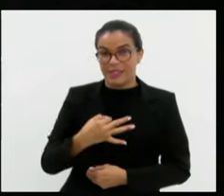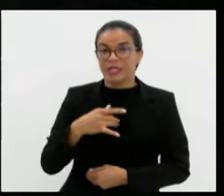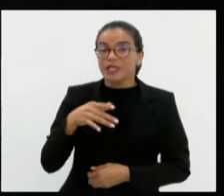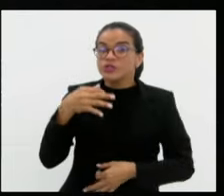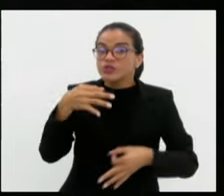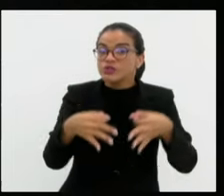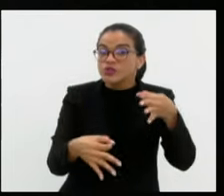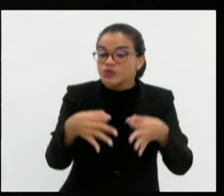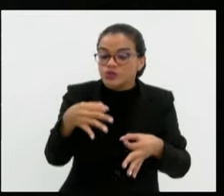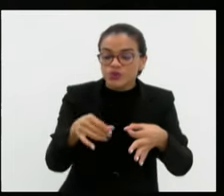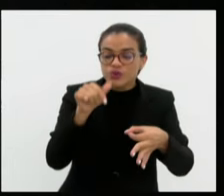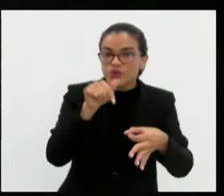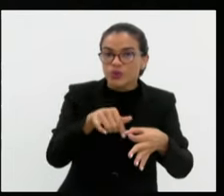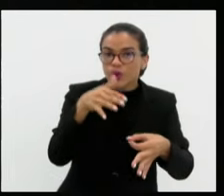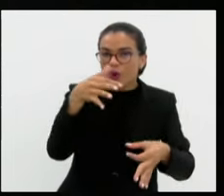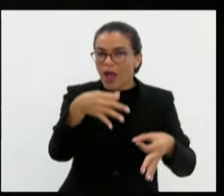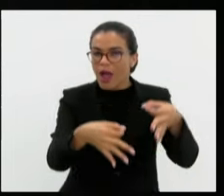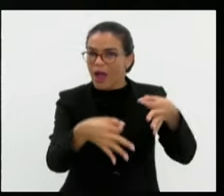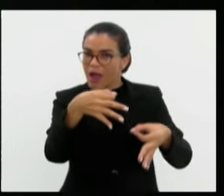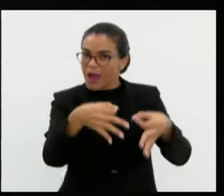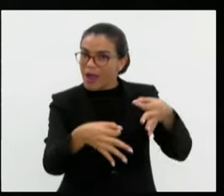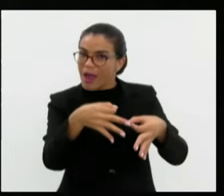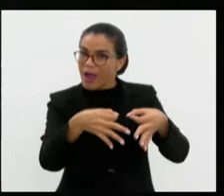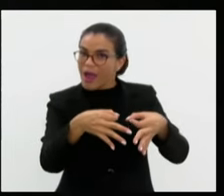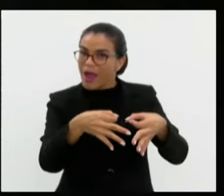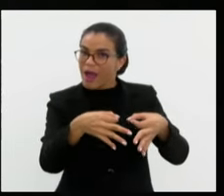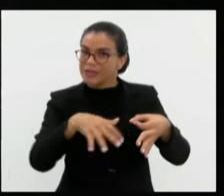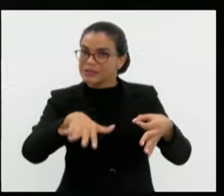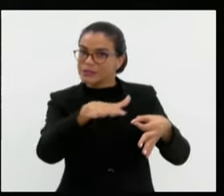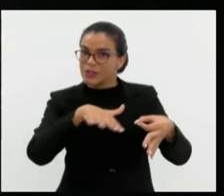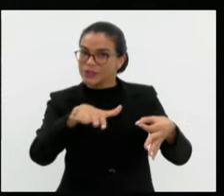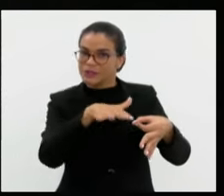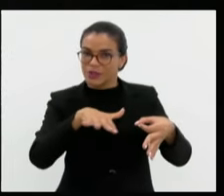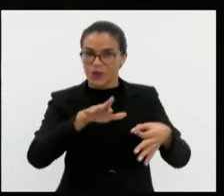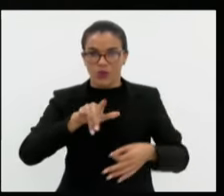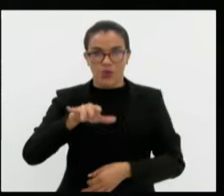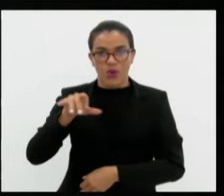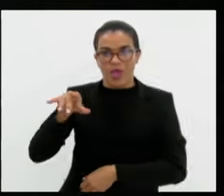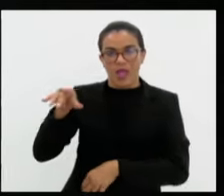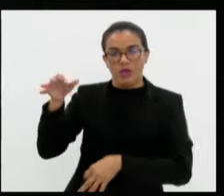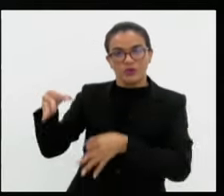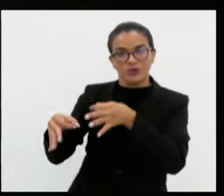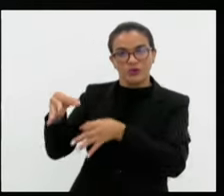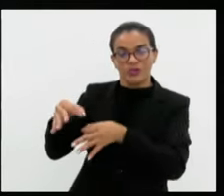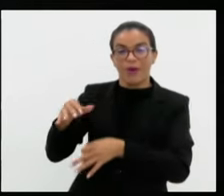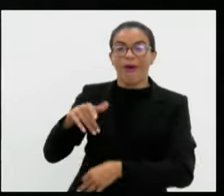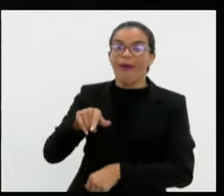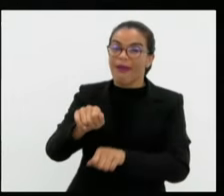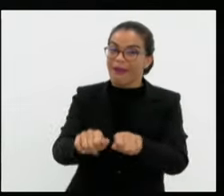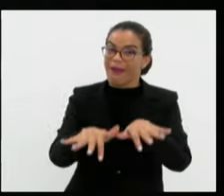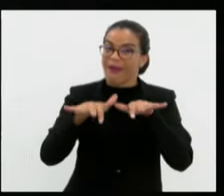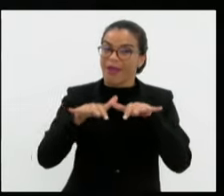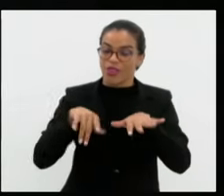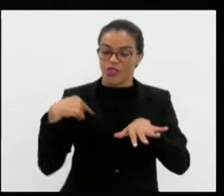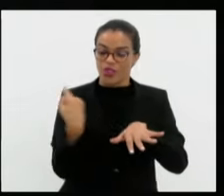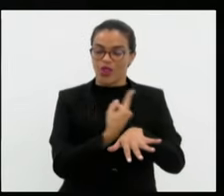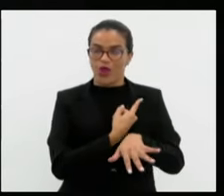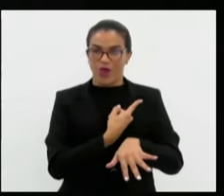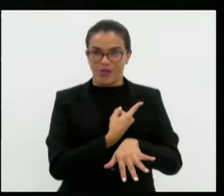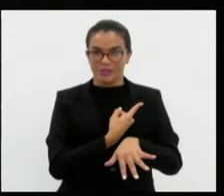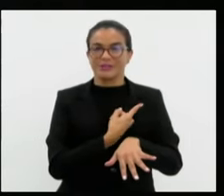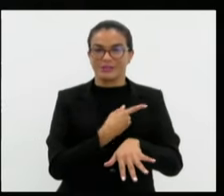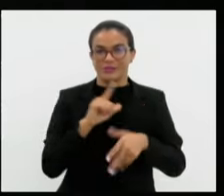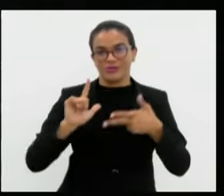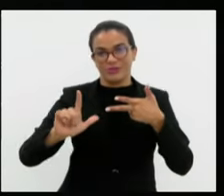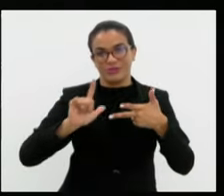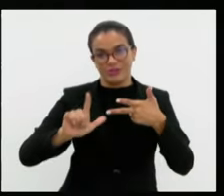julgar, né, o caso da deputada Lucinha não é o Poder Judiciário, é o plenário da Assembleia Legislativa do Estado